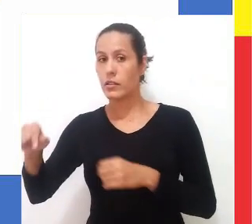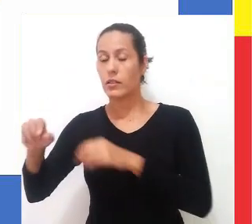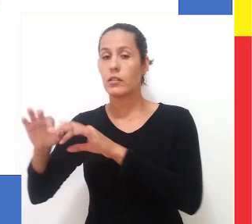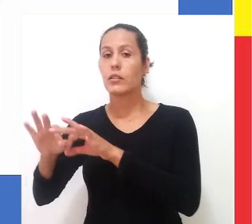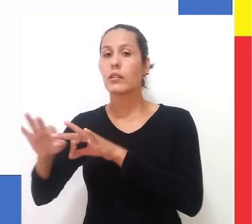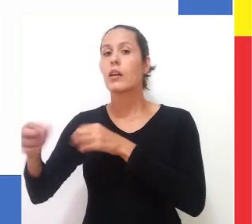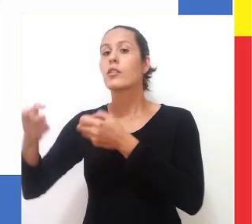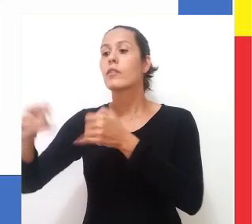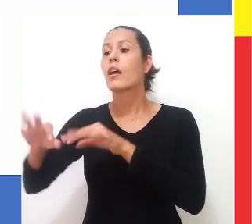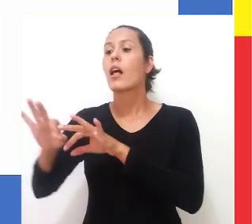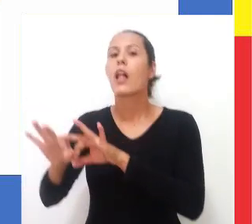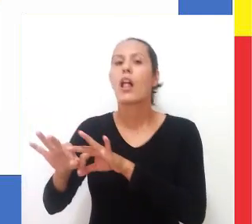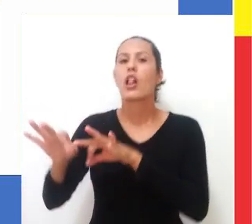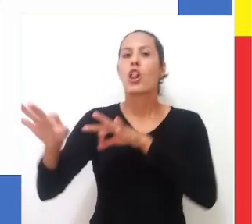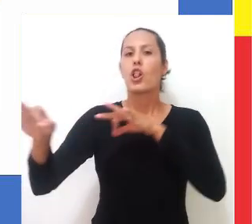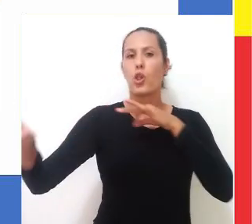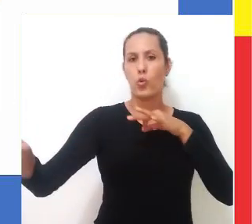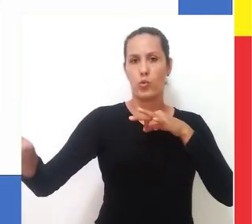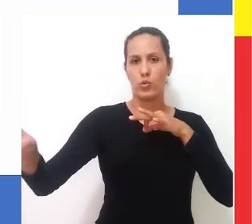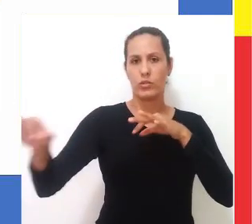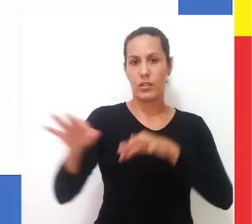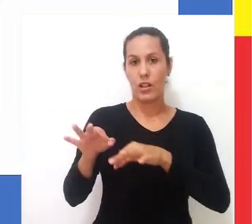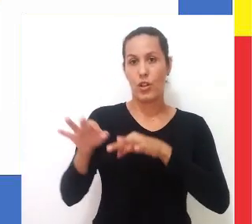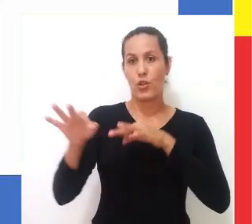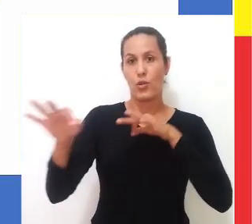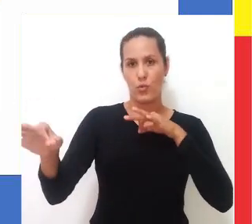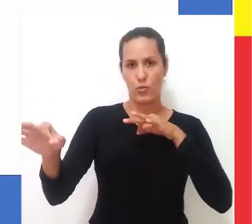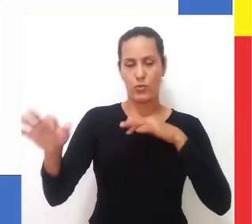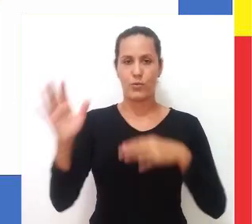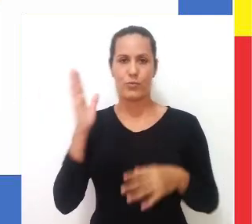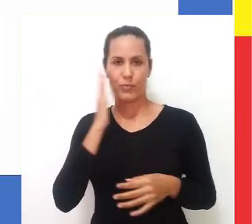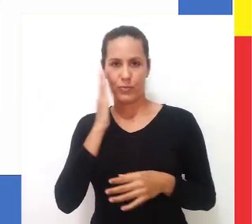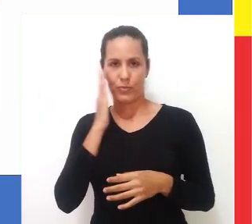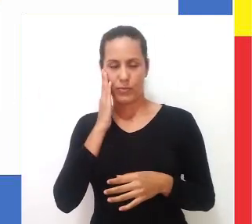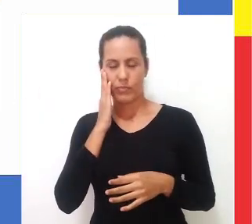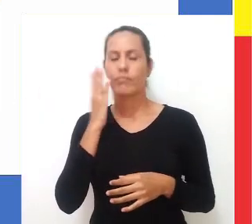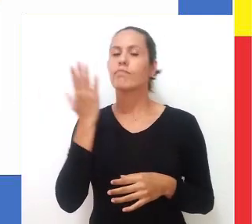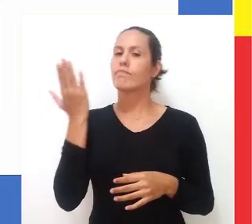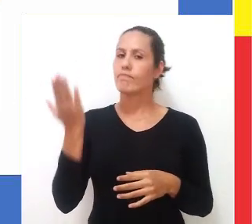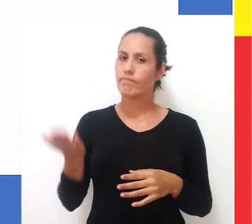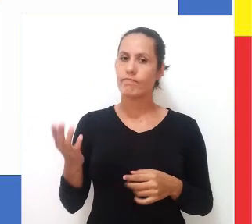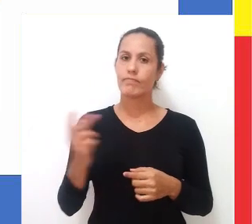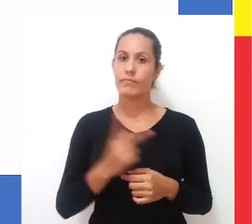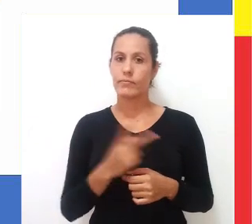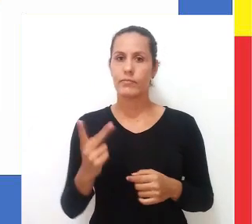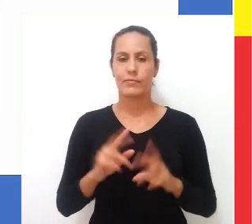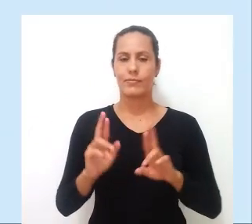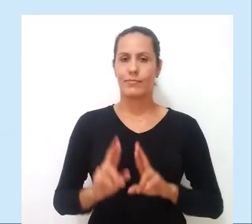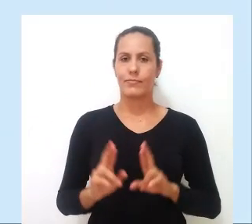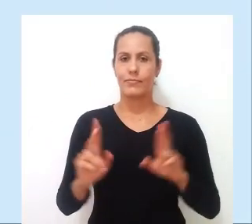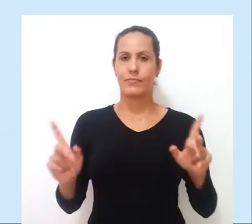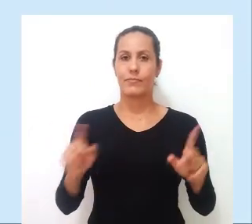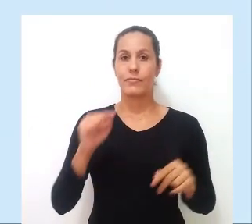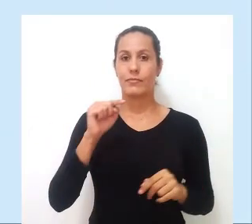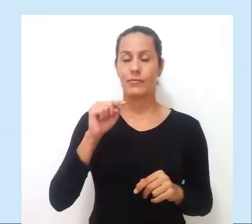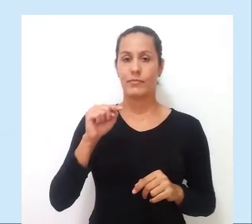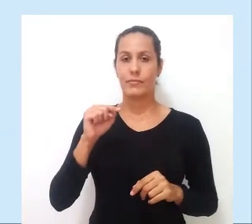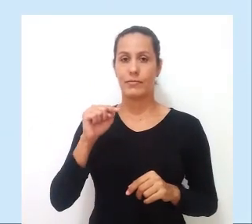E em those, quem está falando está longe da pears, das peras. Então,